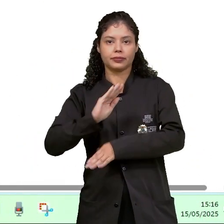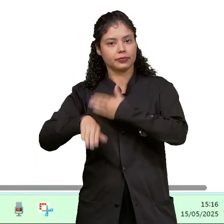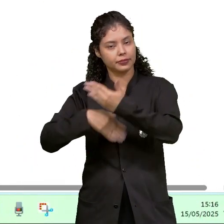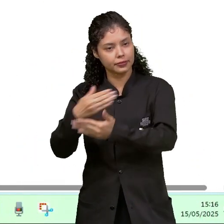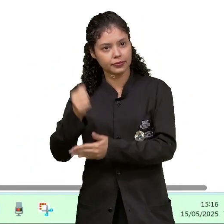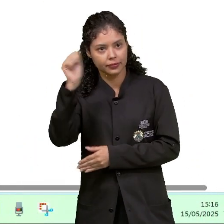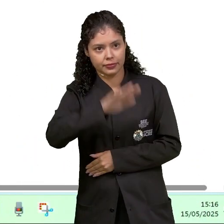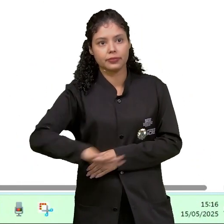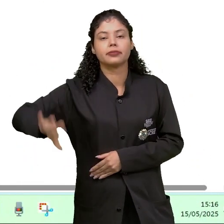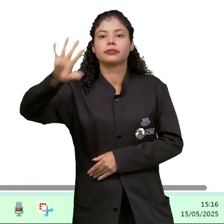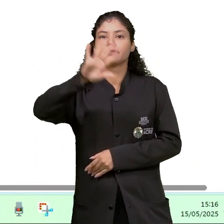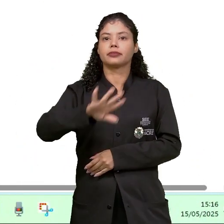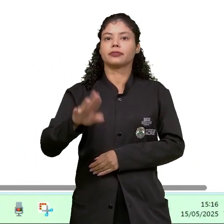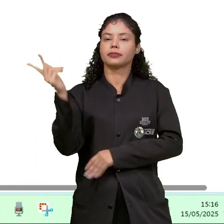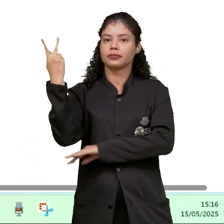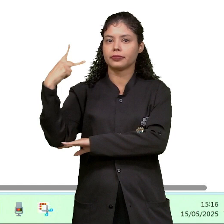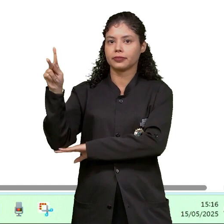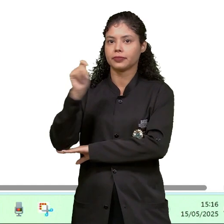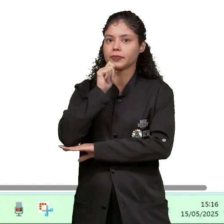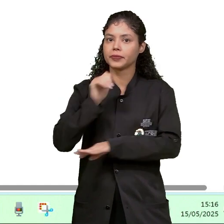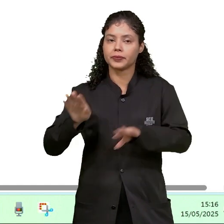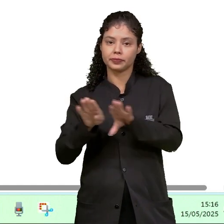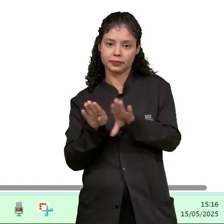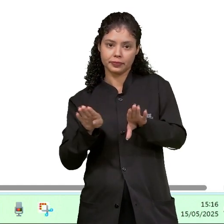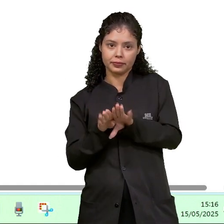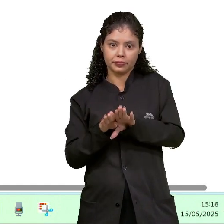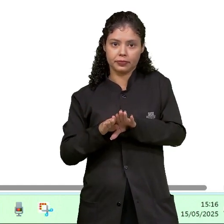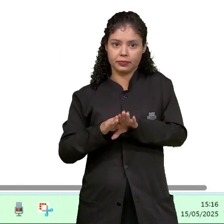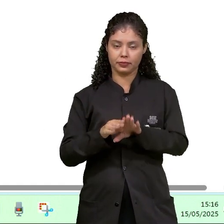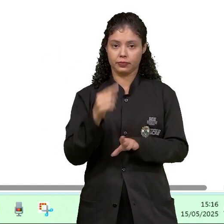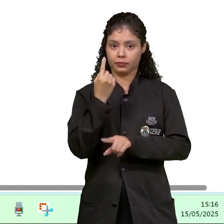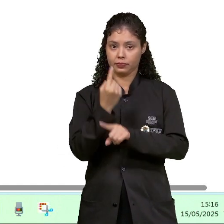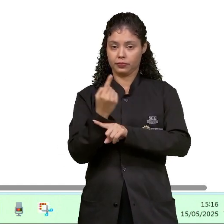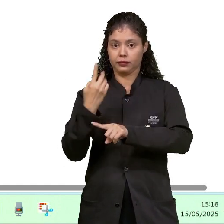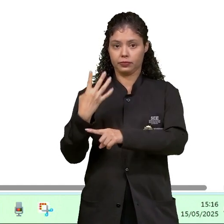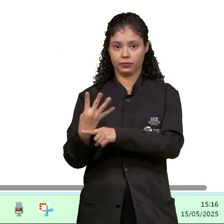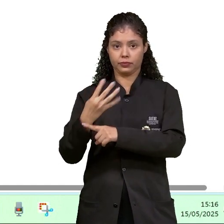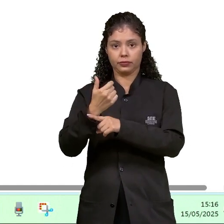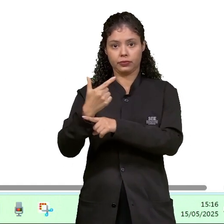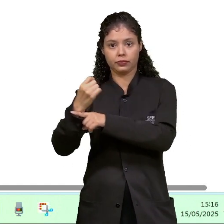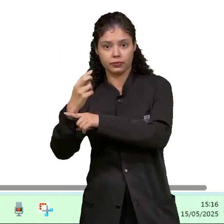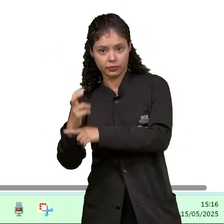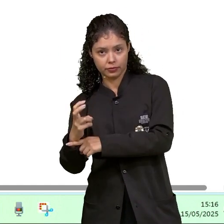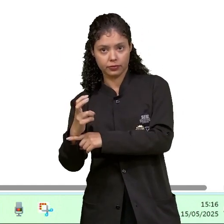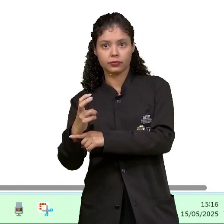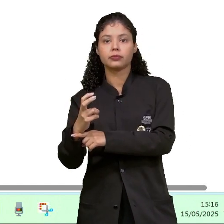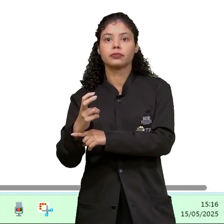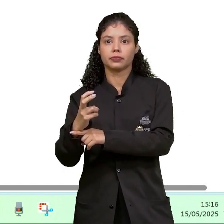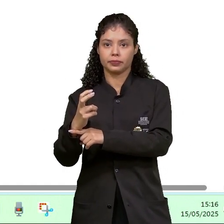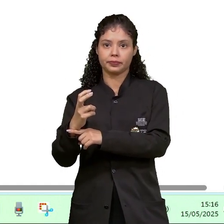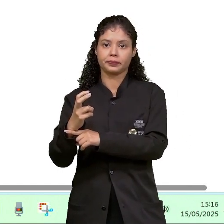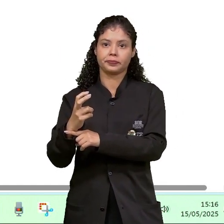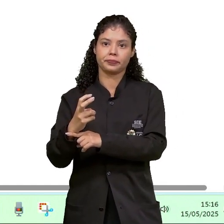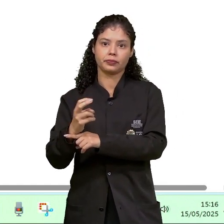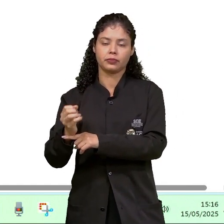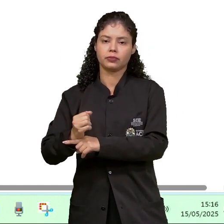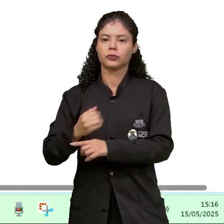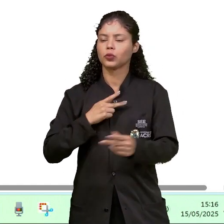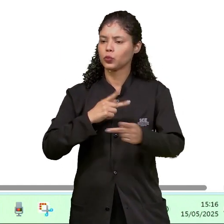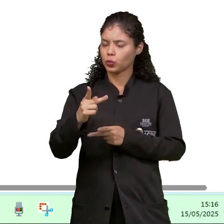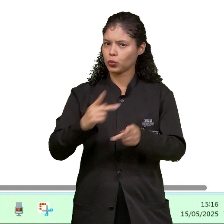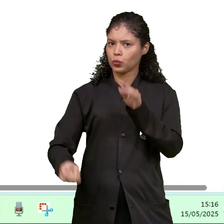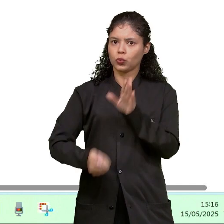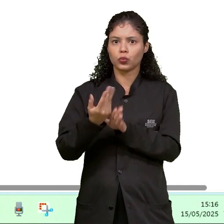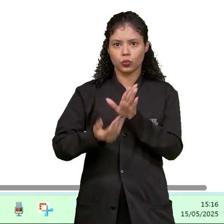no período, ou seja, nesse período que eu coloquei aqui, ó, de 1/4/2025 até 15/5/2025, quantos processos foram